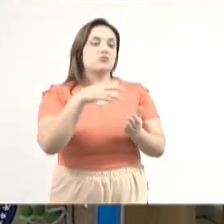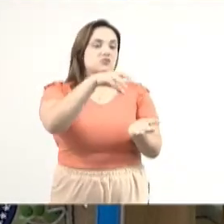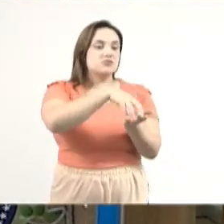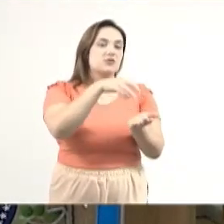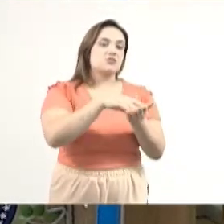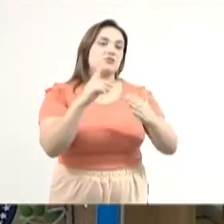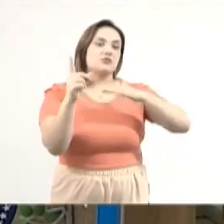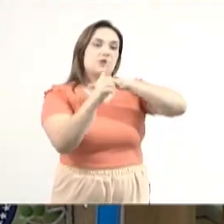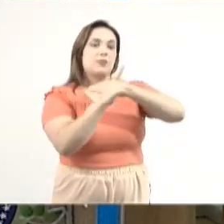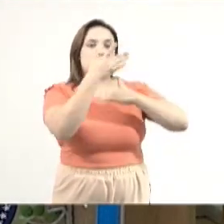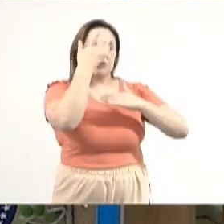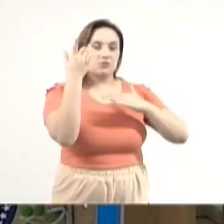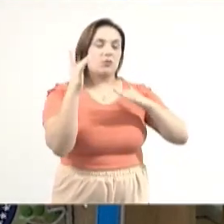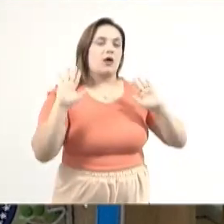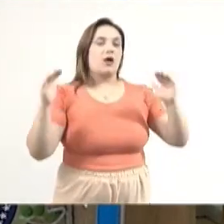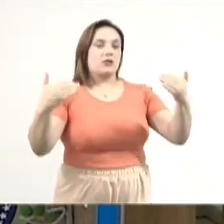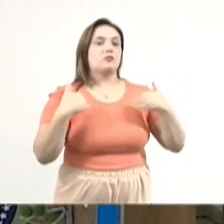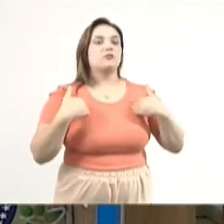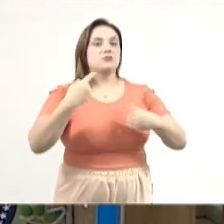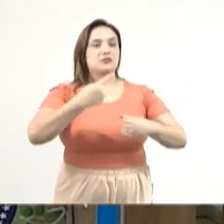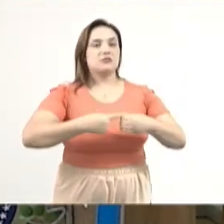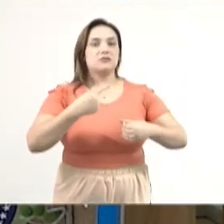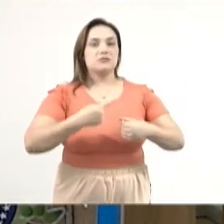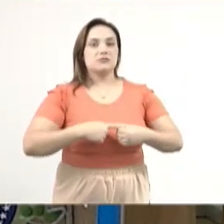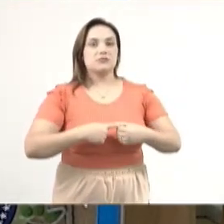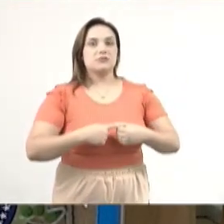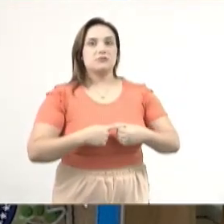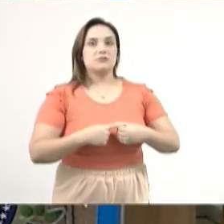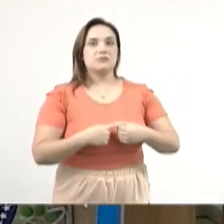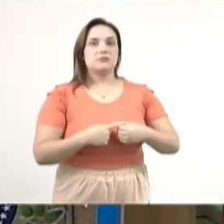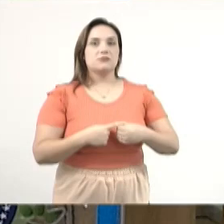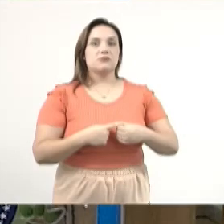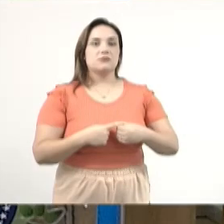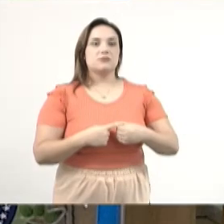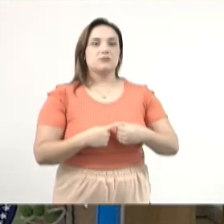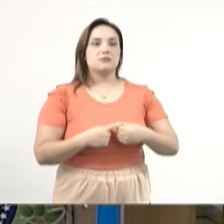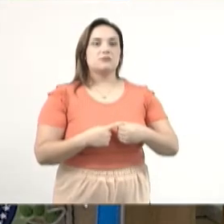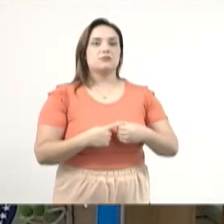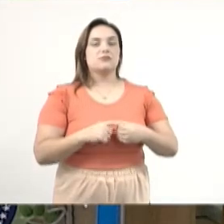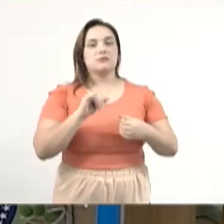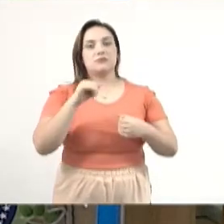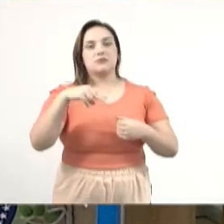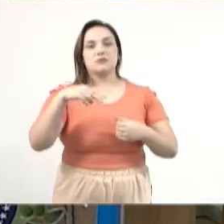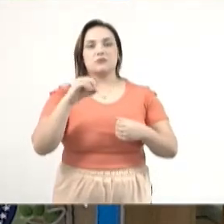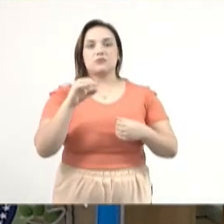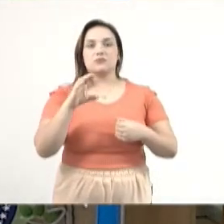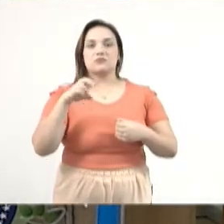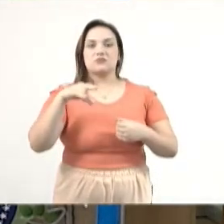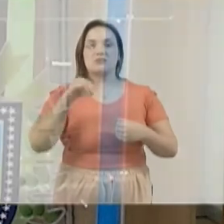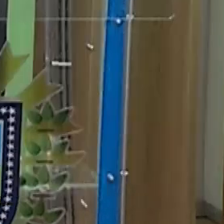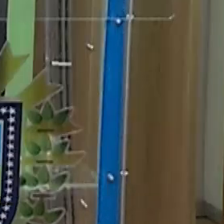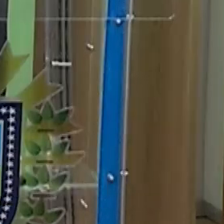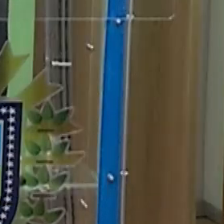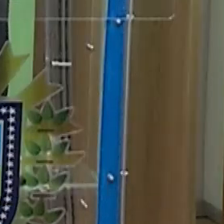de atendimento ao autista lá no município de Inocência.